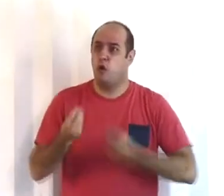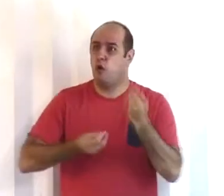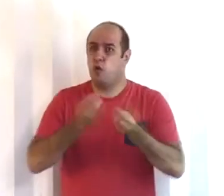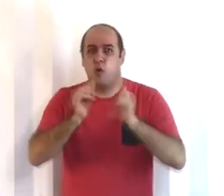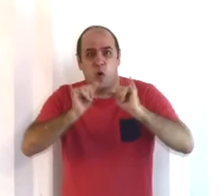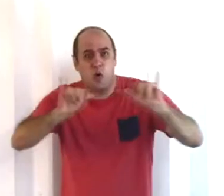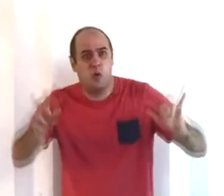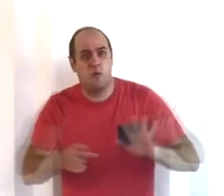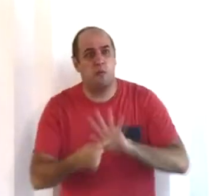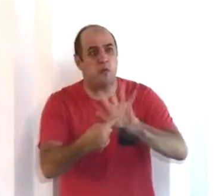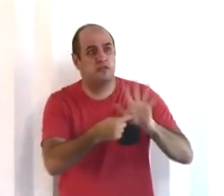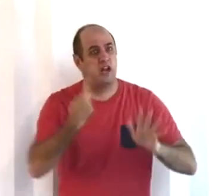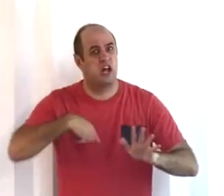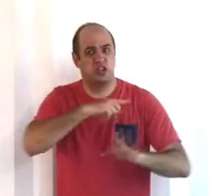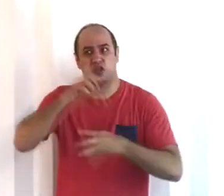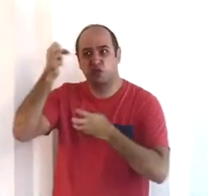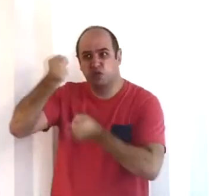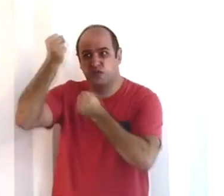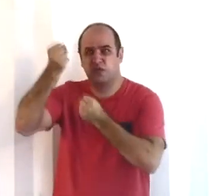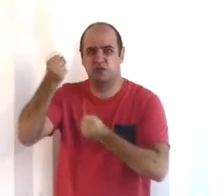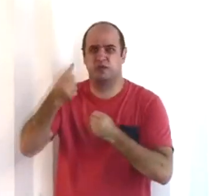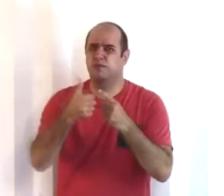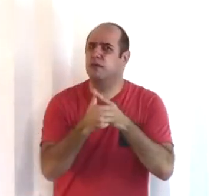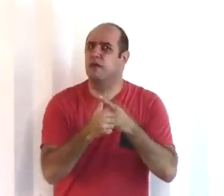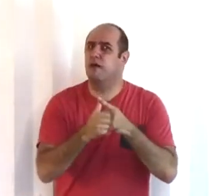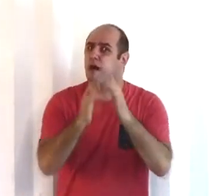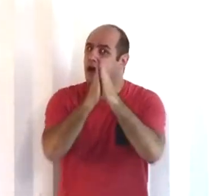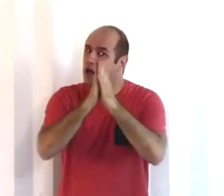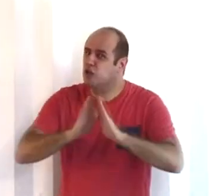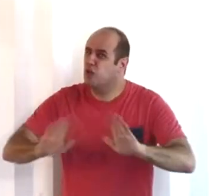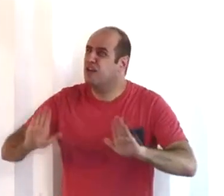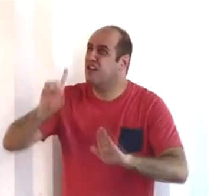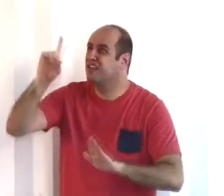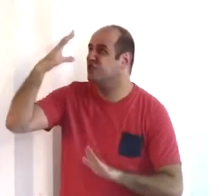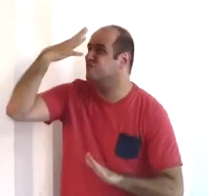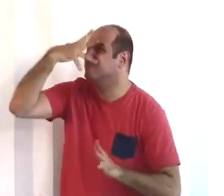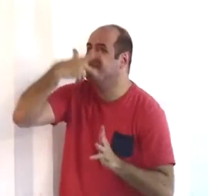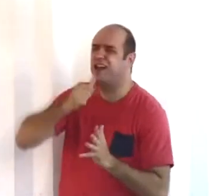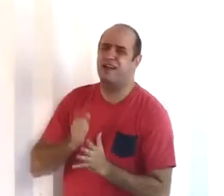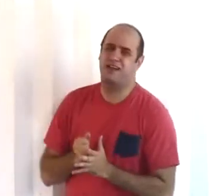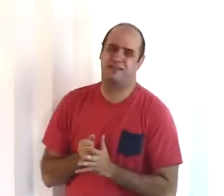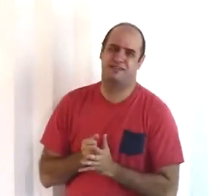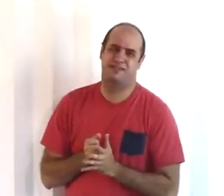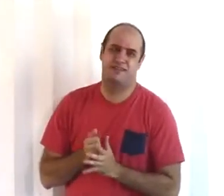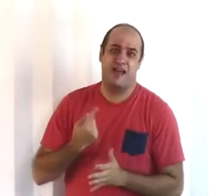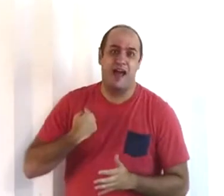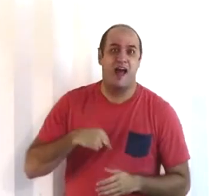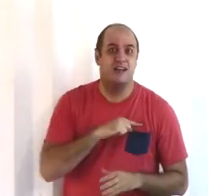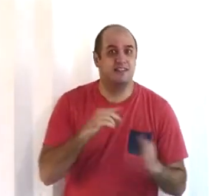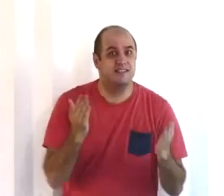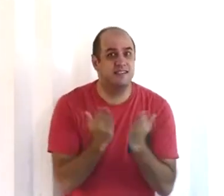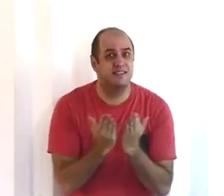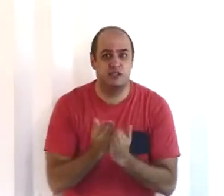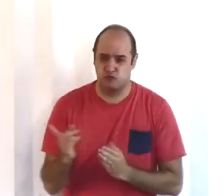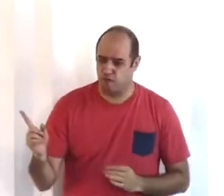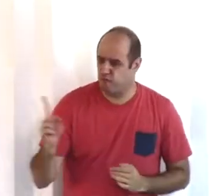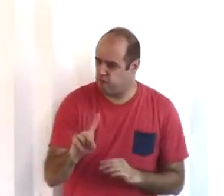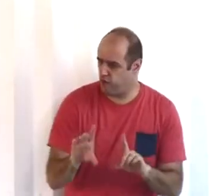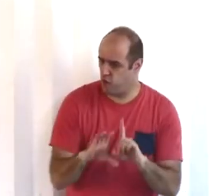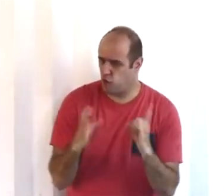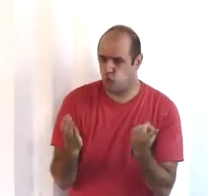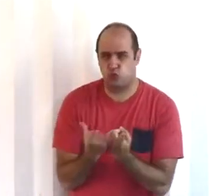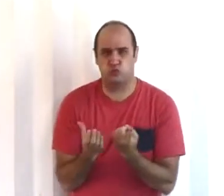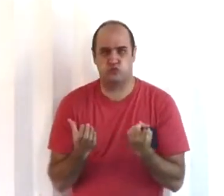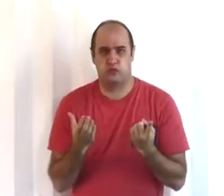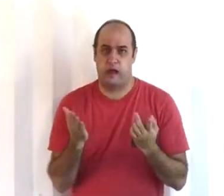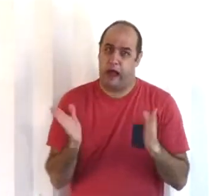nossa firmeza ao Senhor? Primeiramente, adorando-o na beleza da sua santidade. Então nós cristãos vamos ao culto quando podemos, obviamente,